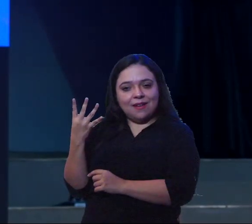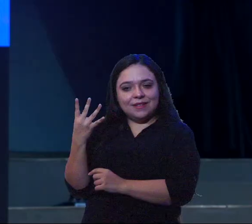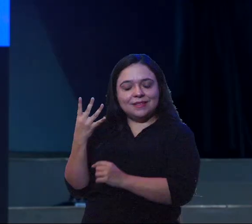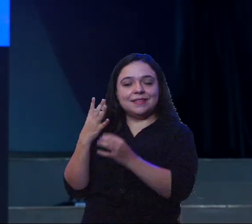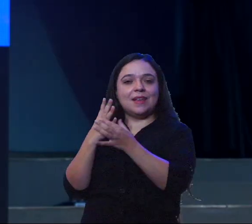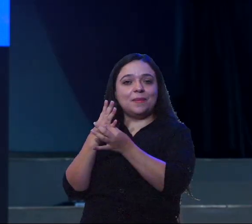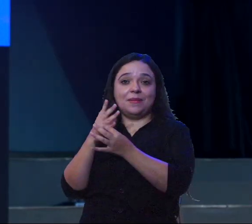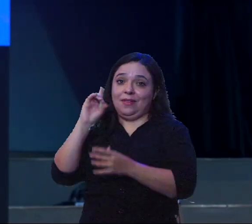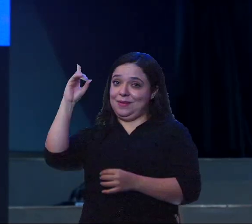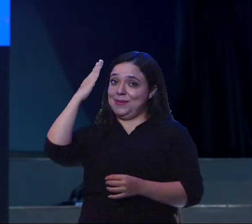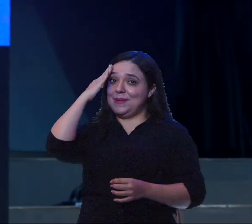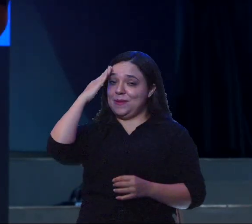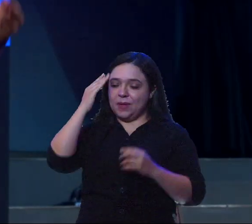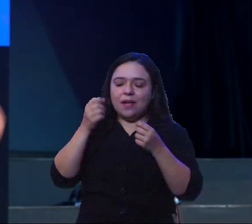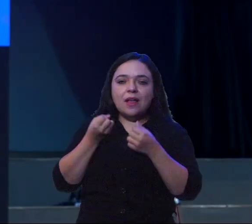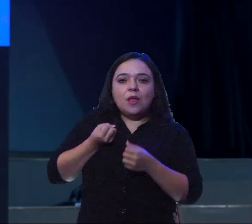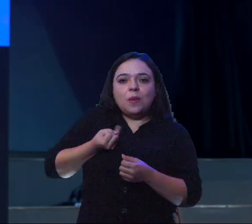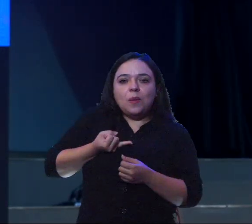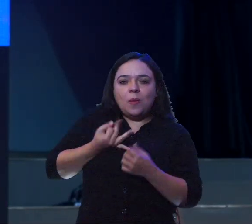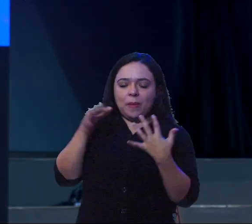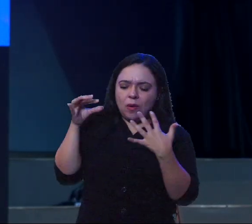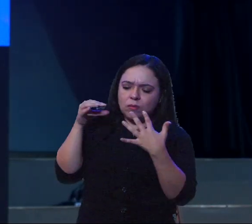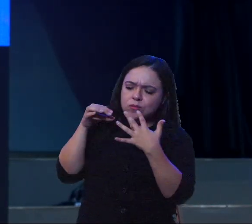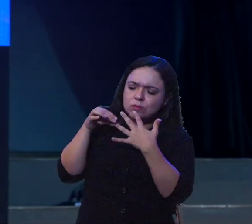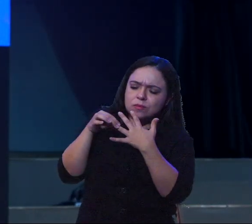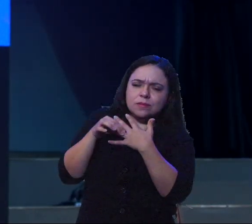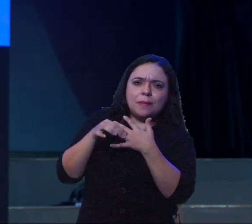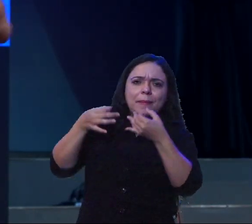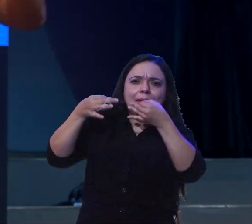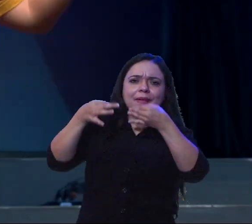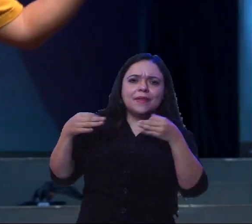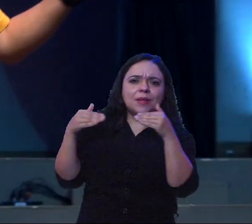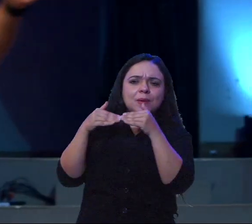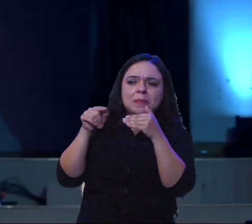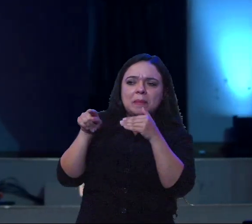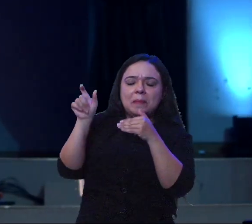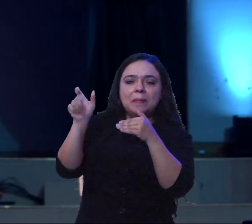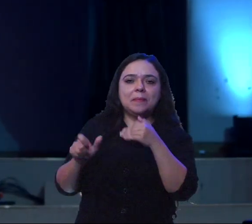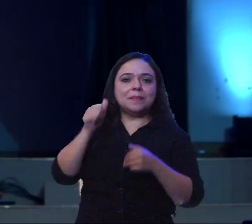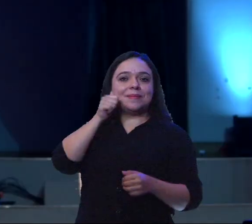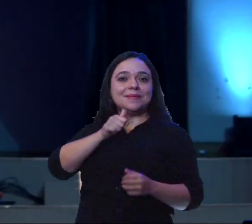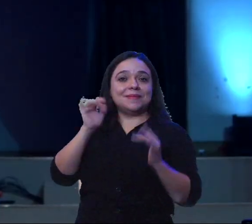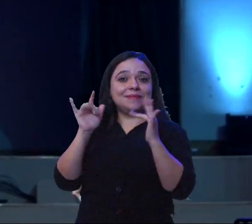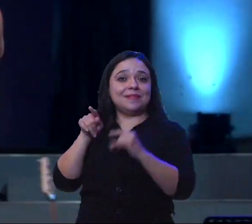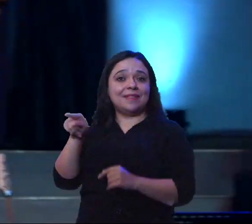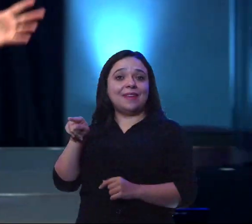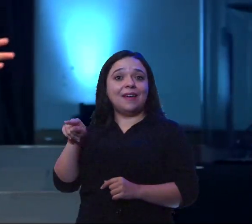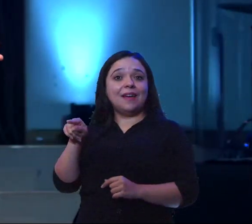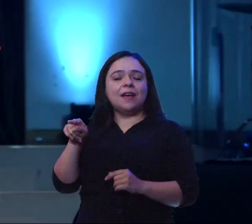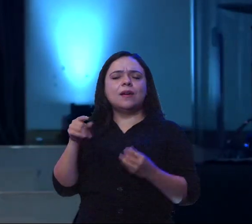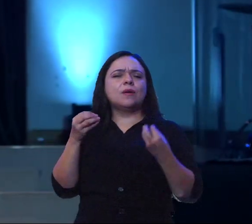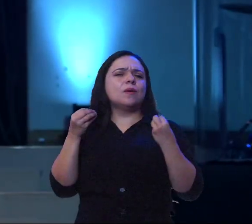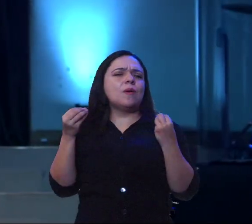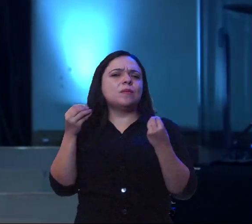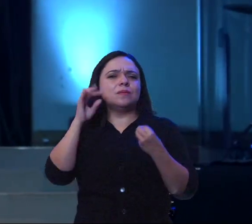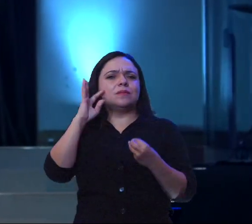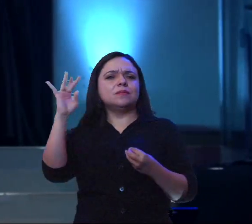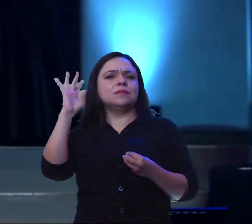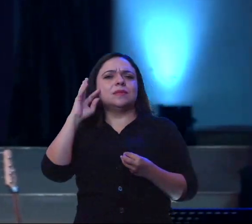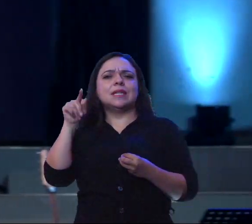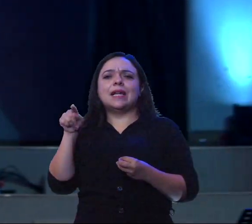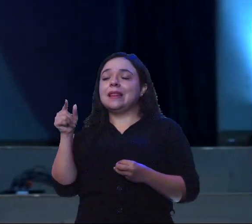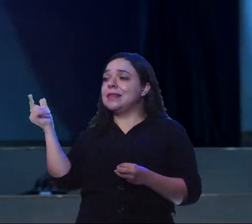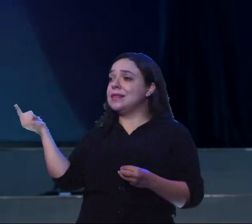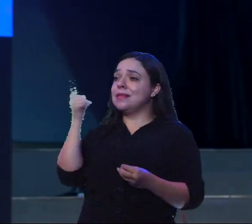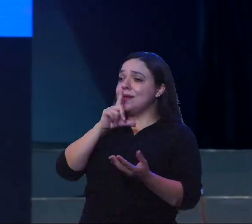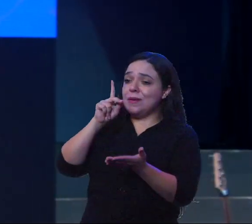tudo, gente. Olha como Deus faz. E aquilo que parecia muito distante, aquilo que parecia que não ia acontecer, de repente